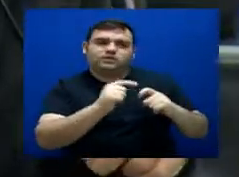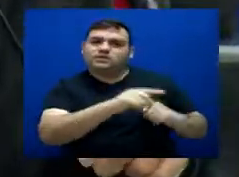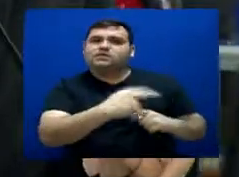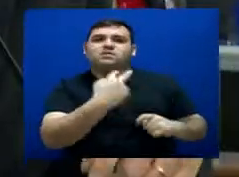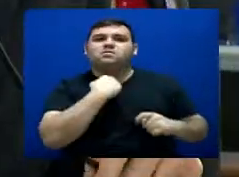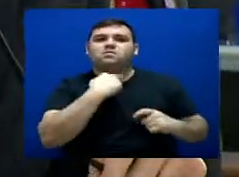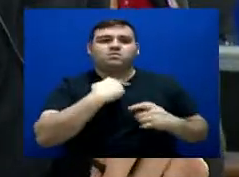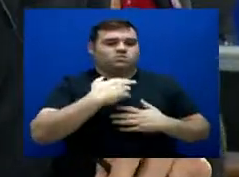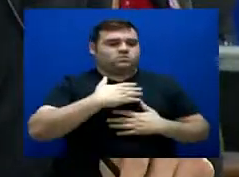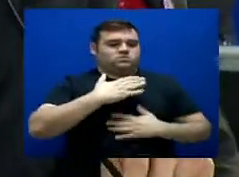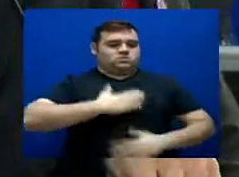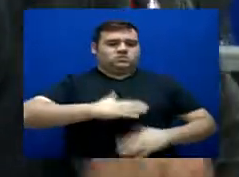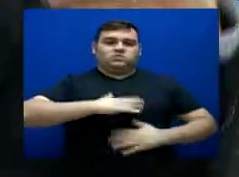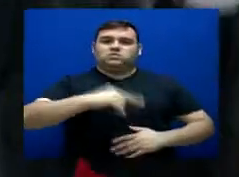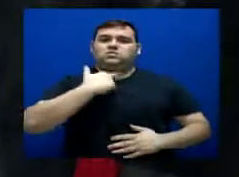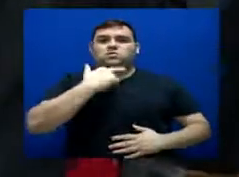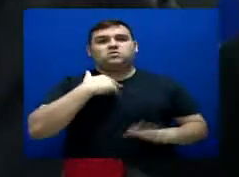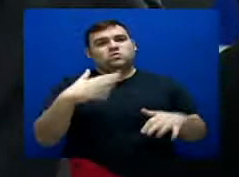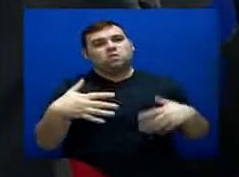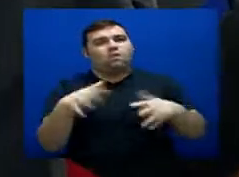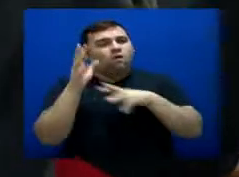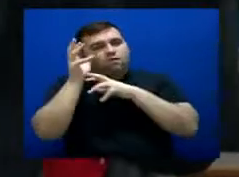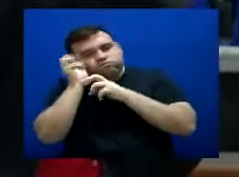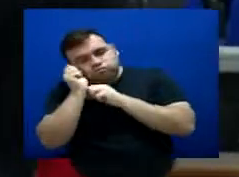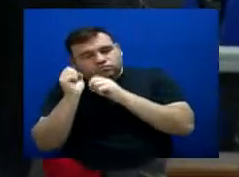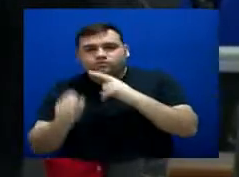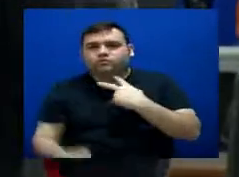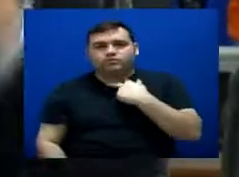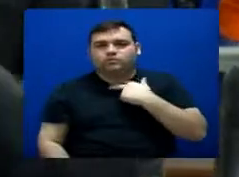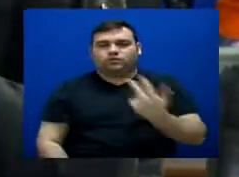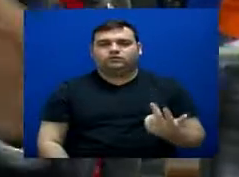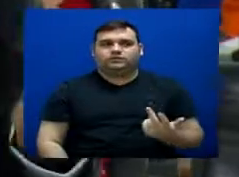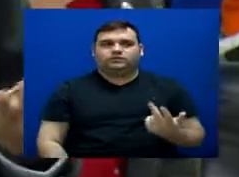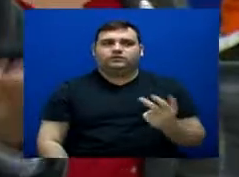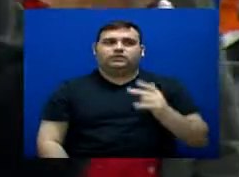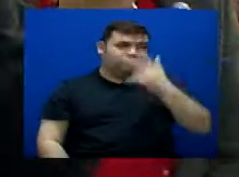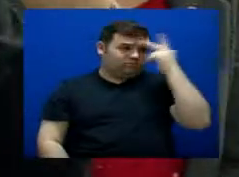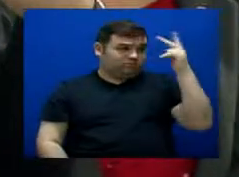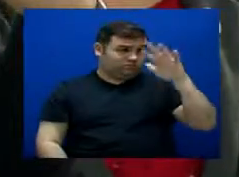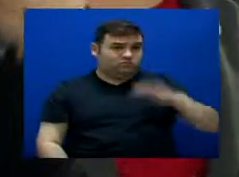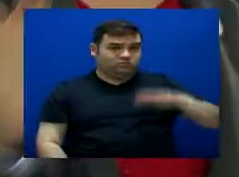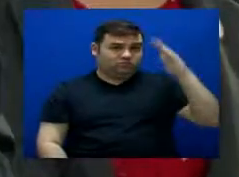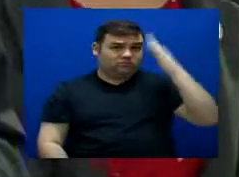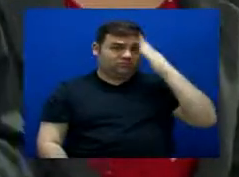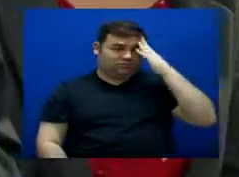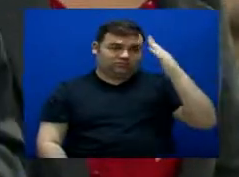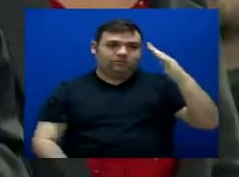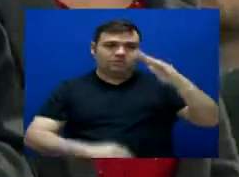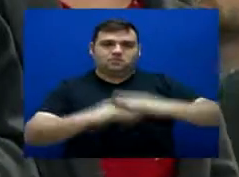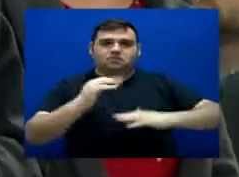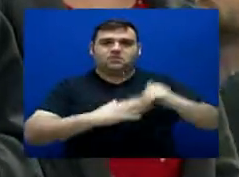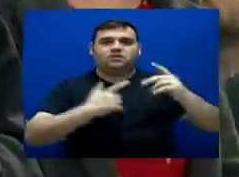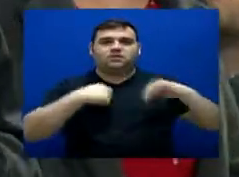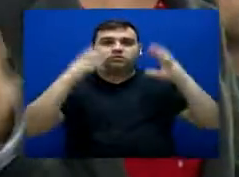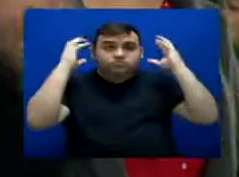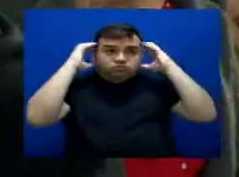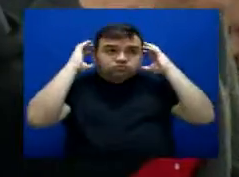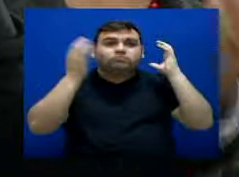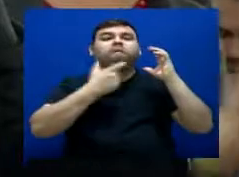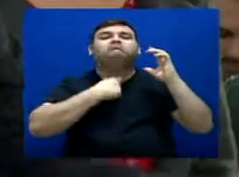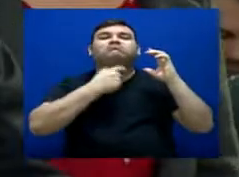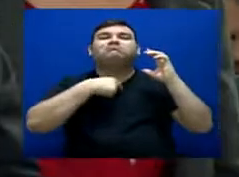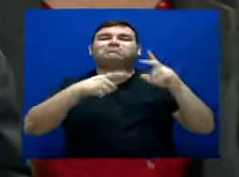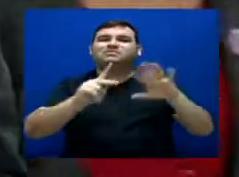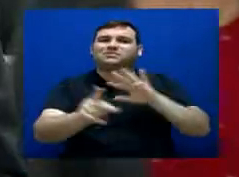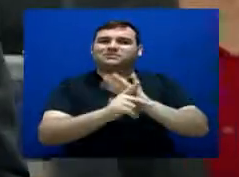a descanso ou dormir, conforme já foi dito, em um plantão. Todo mundo sabe que a minha especialidade é otorrinolaringologia e eu